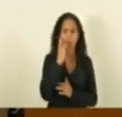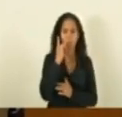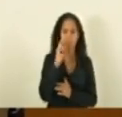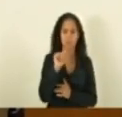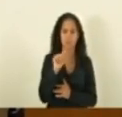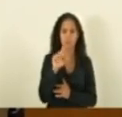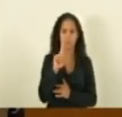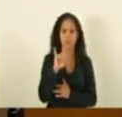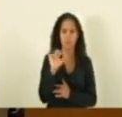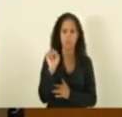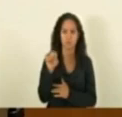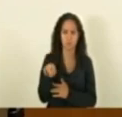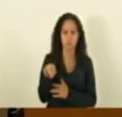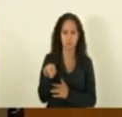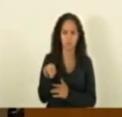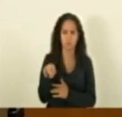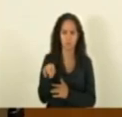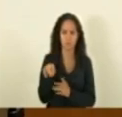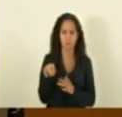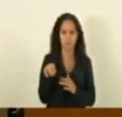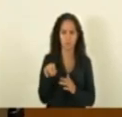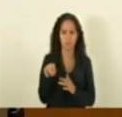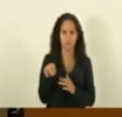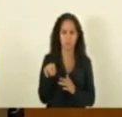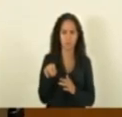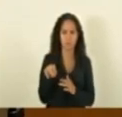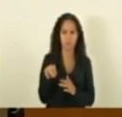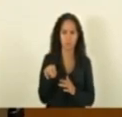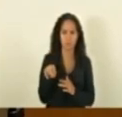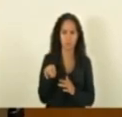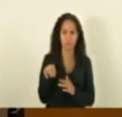deputada Dilson, é membro da Justiça?